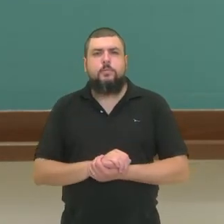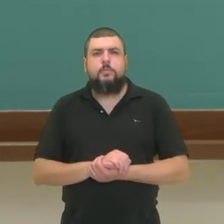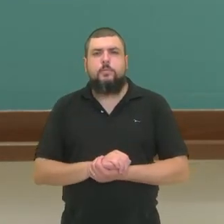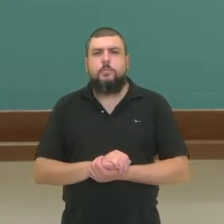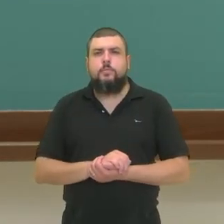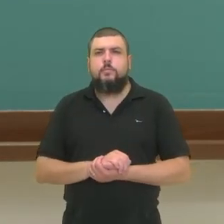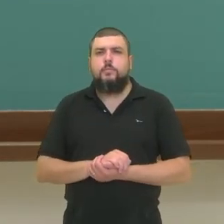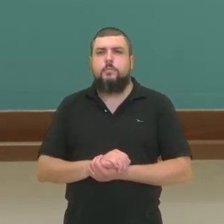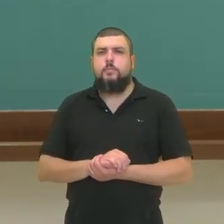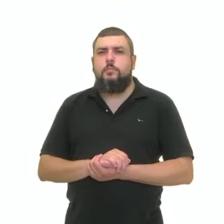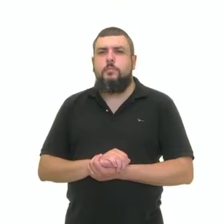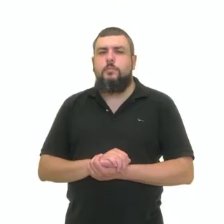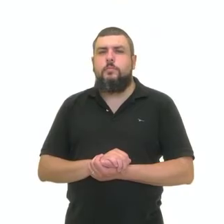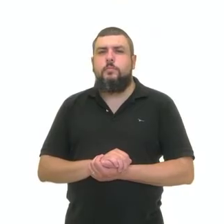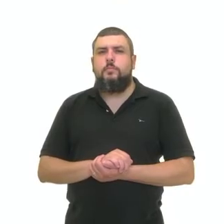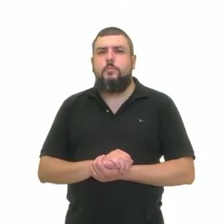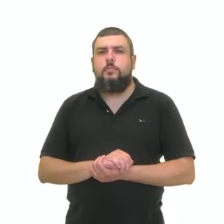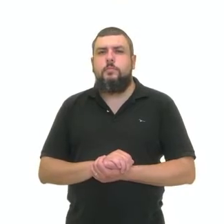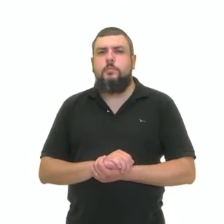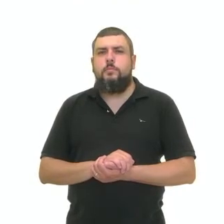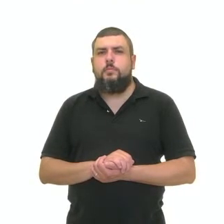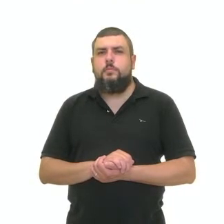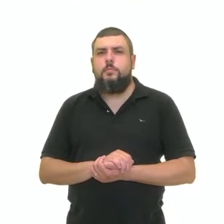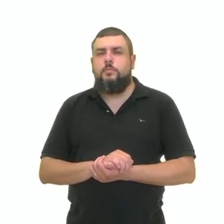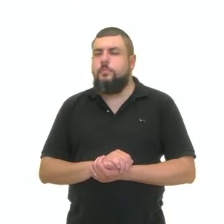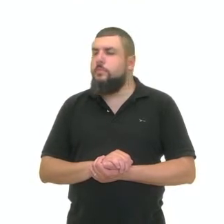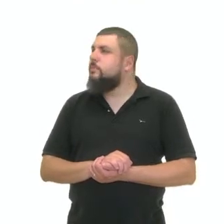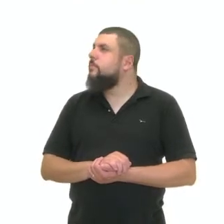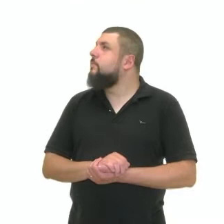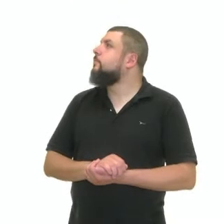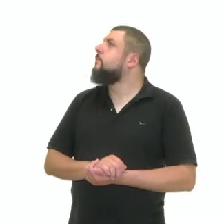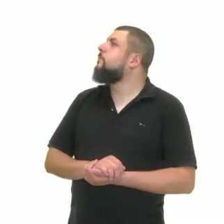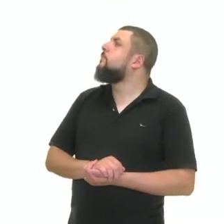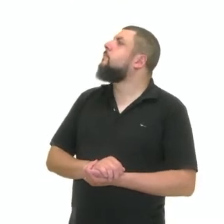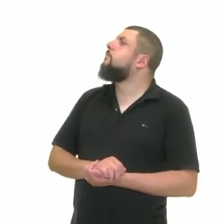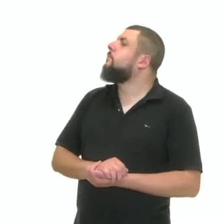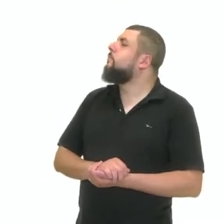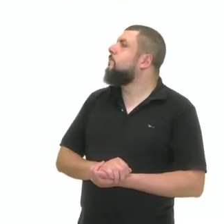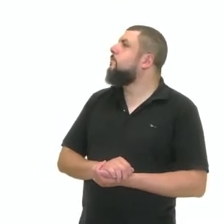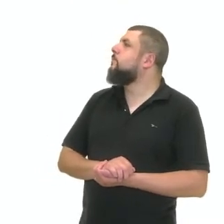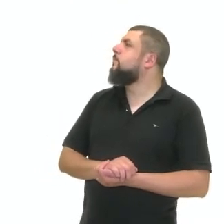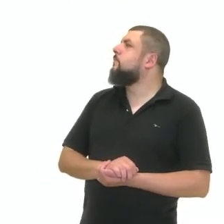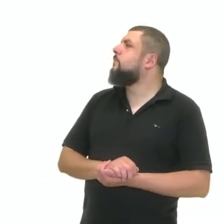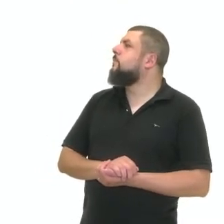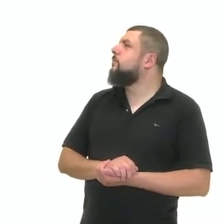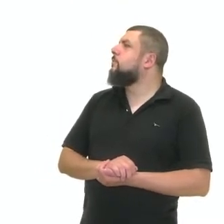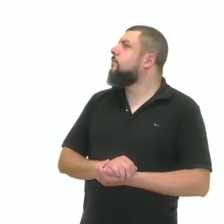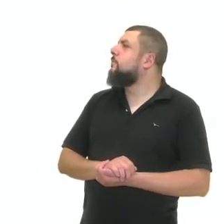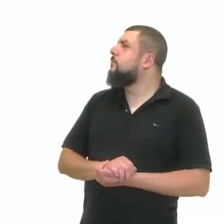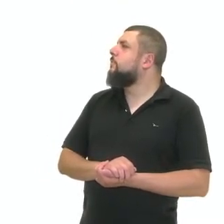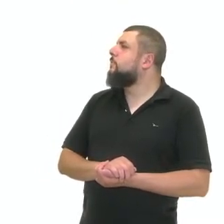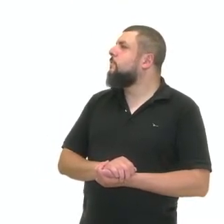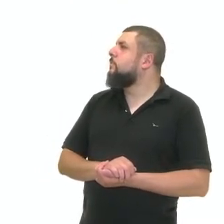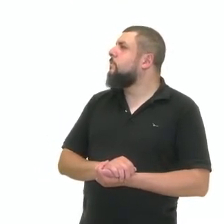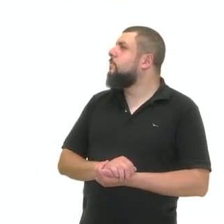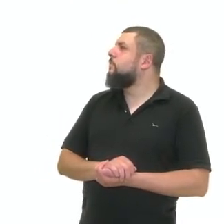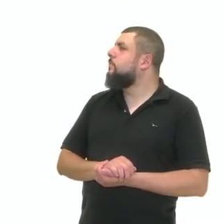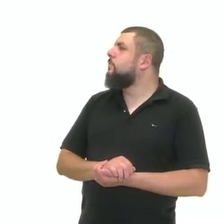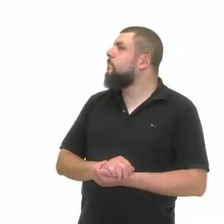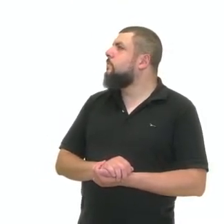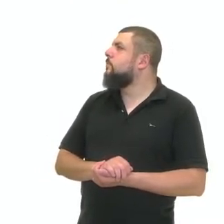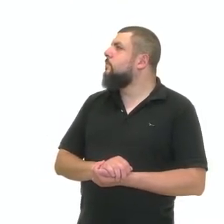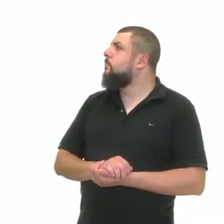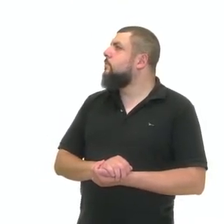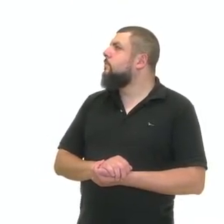Bem, de 1930 a 34, a desobediência civil consiste em transgredir as